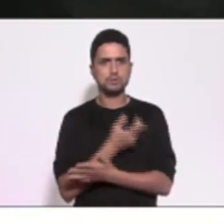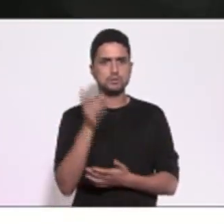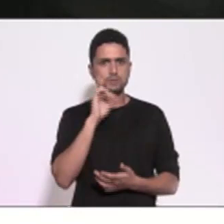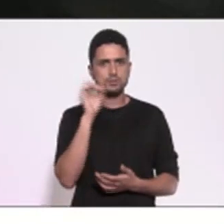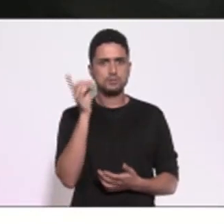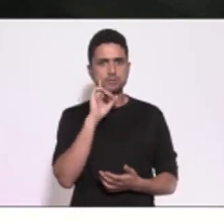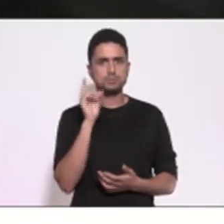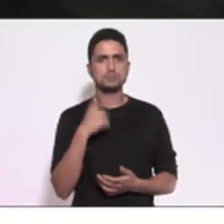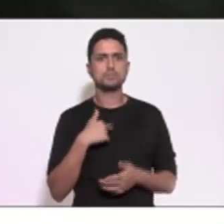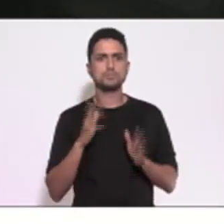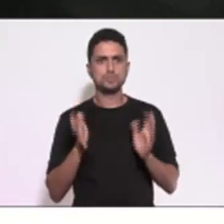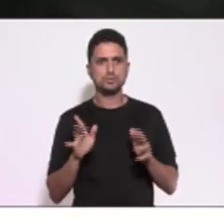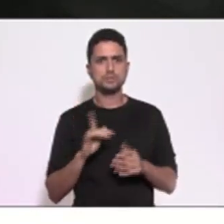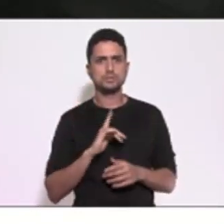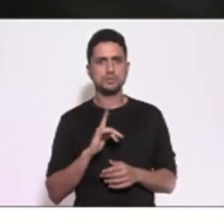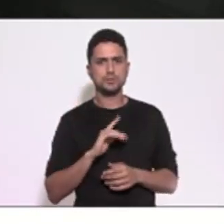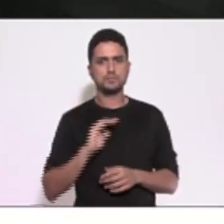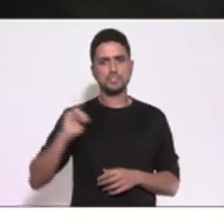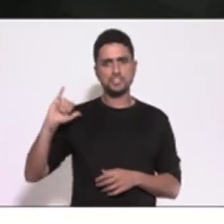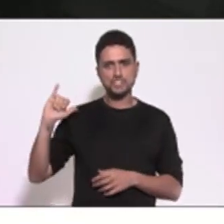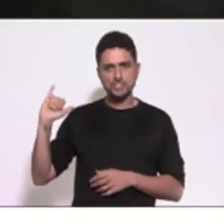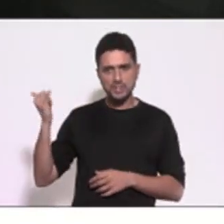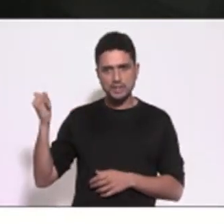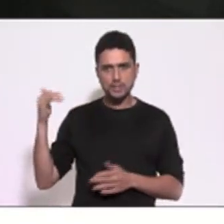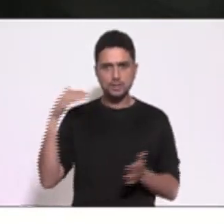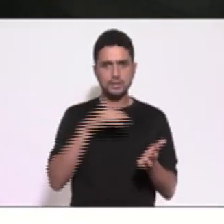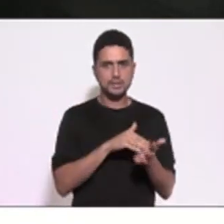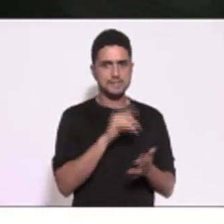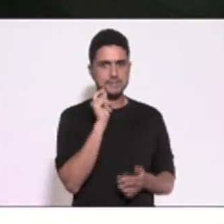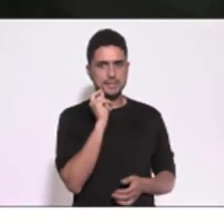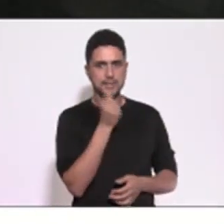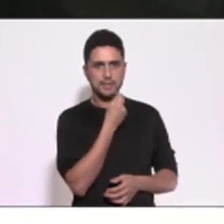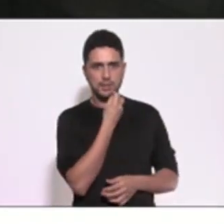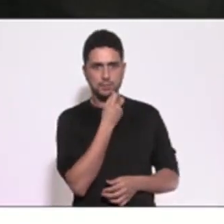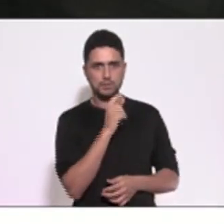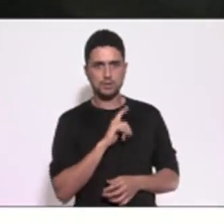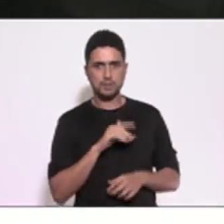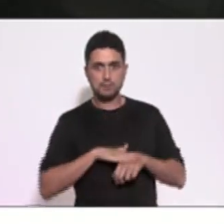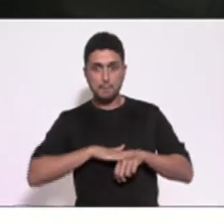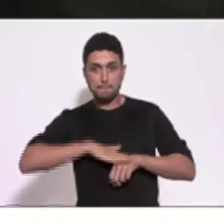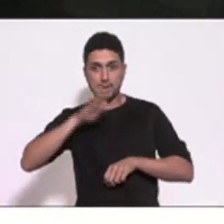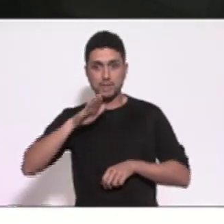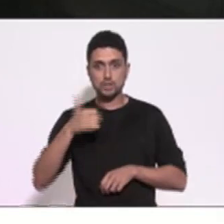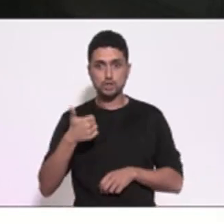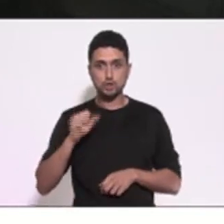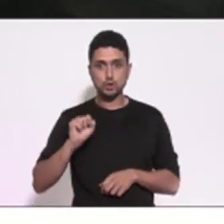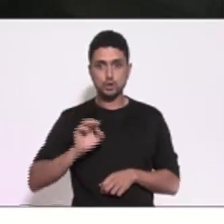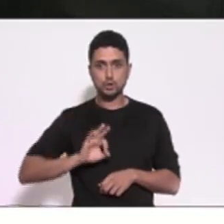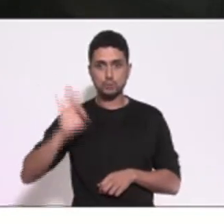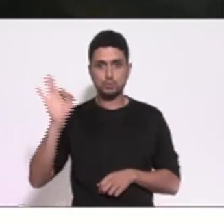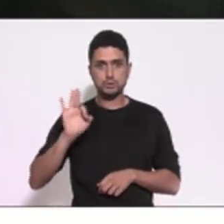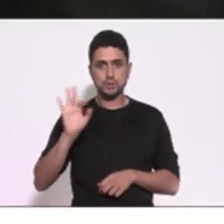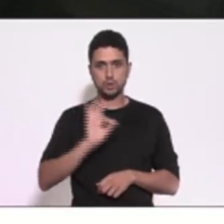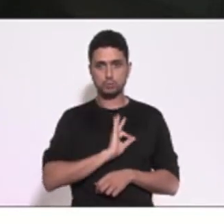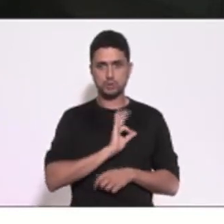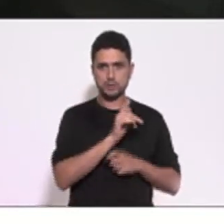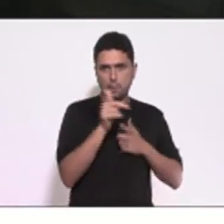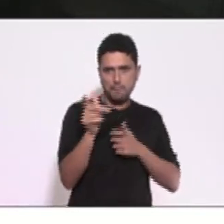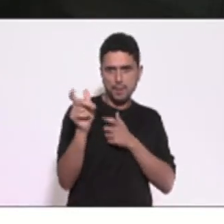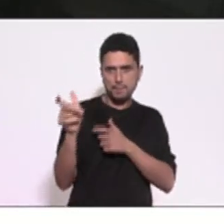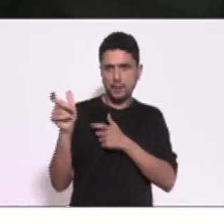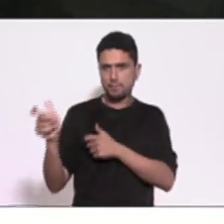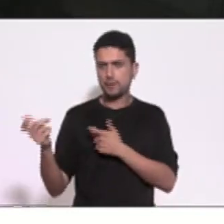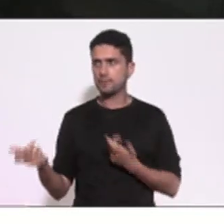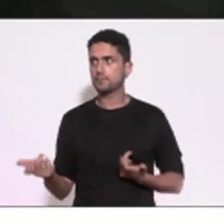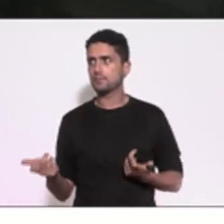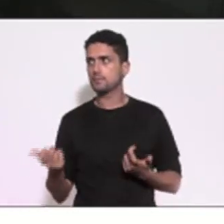teve, de janeiro a setembro, um aumento de mais de 18% na letalidade policial. Ou